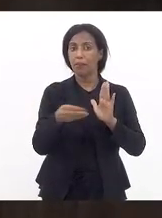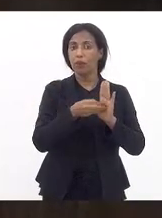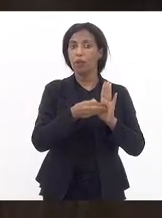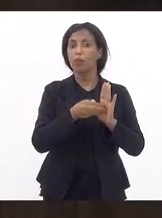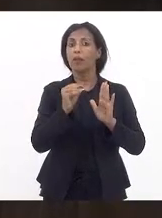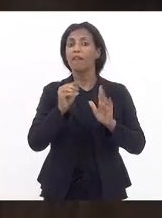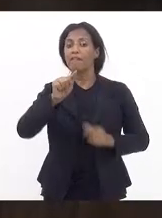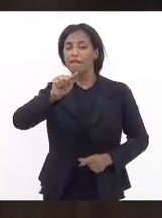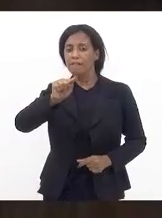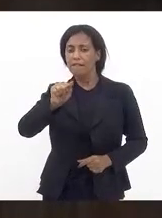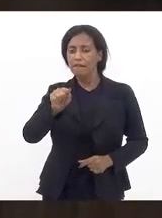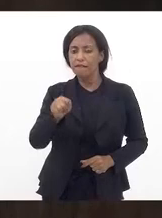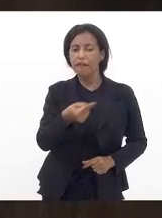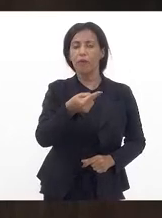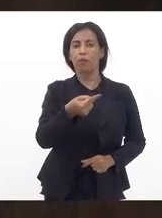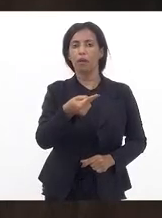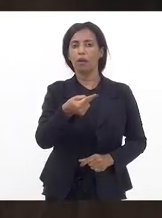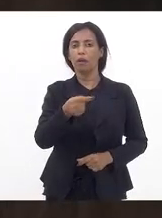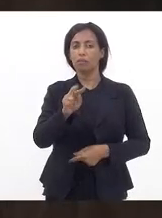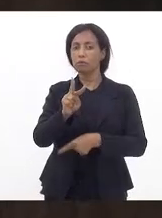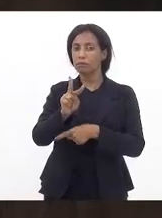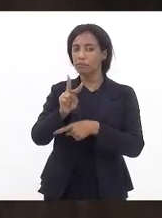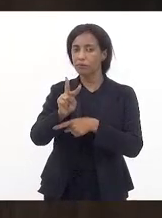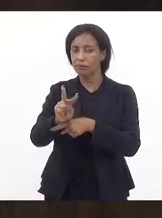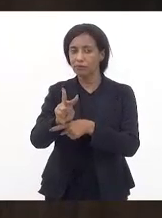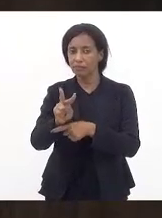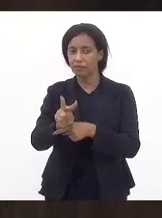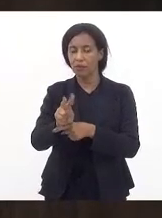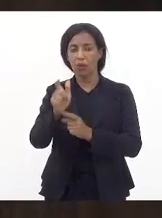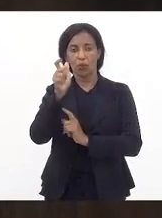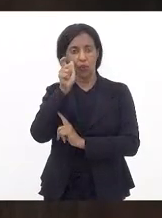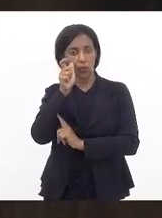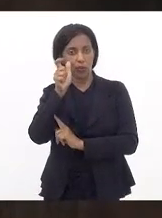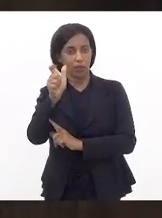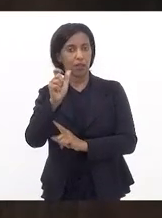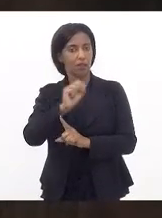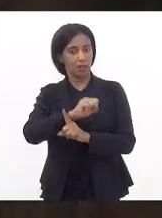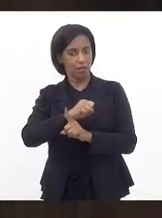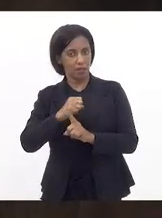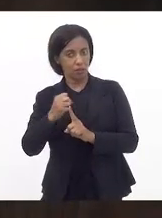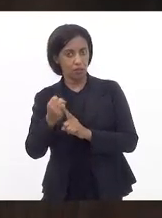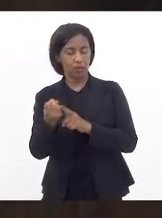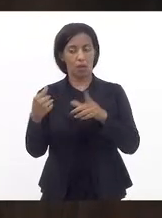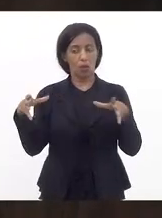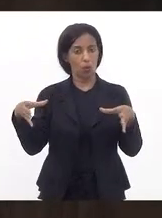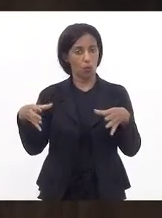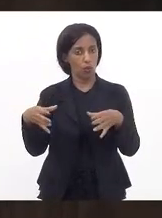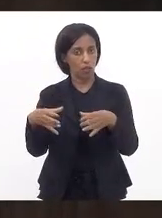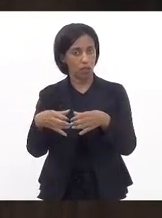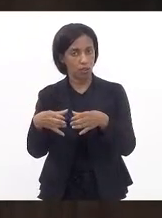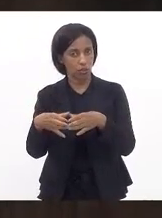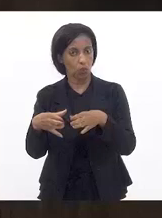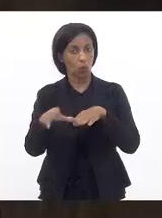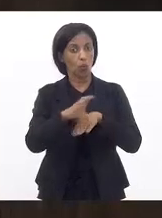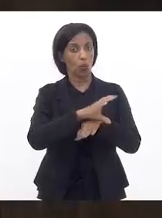assim, resguardando o interesse social coletivo